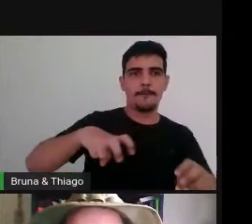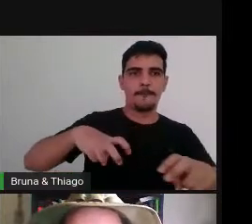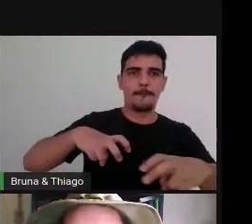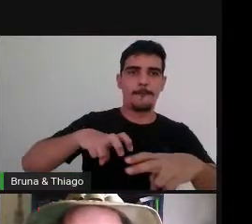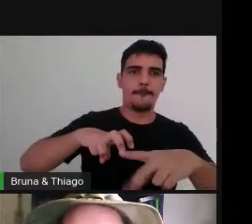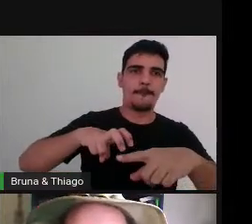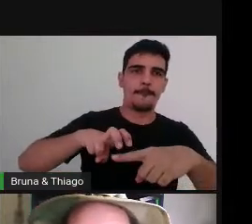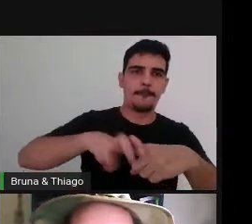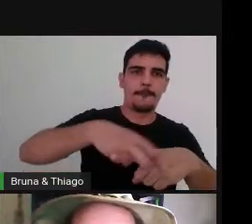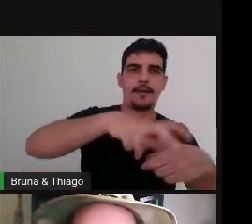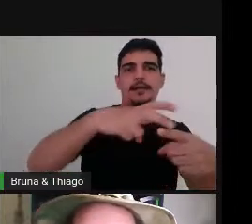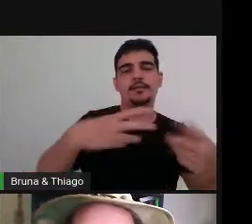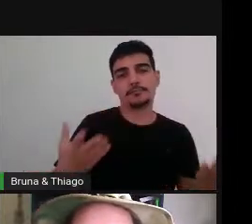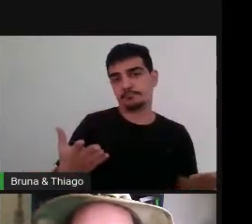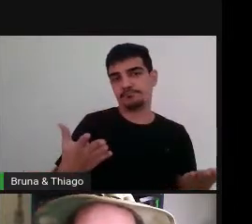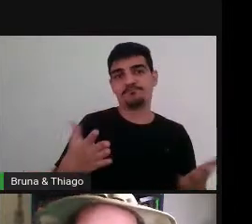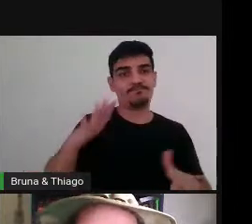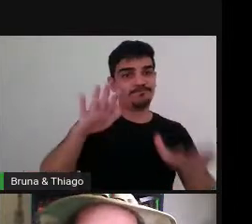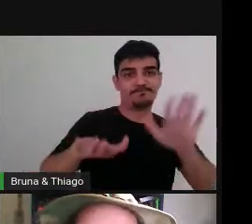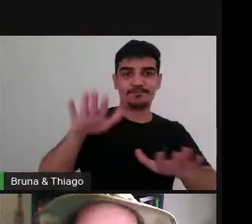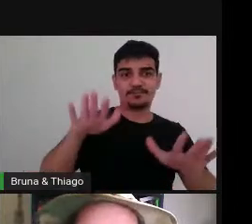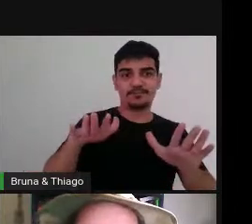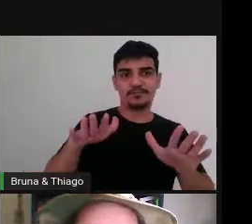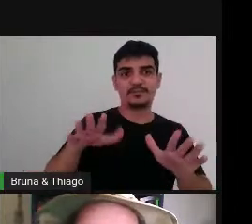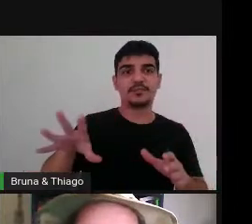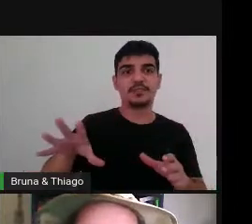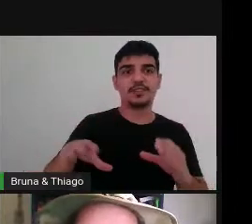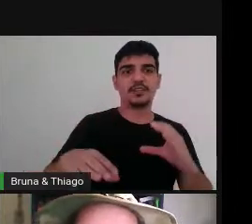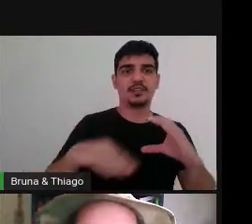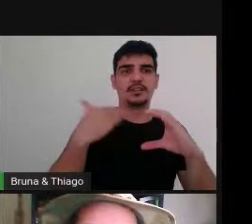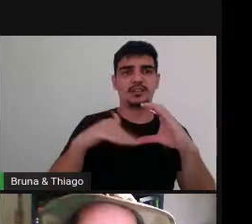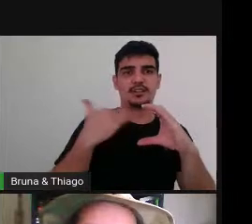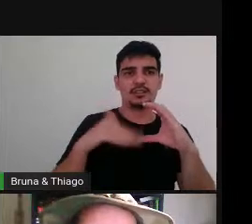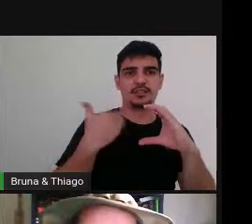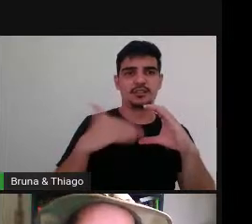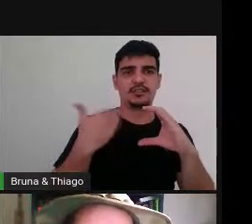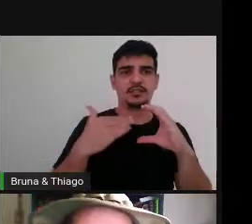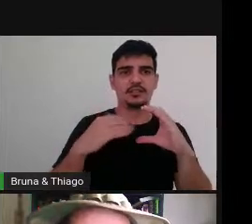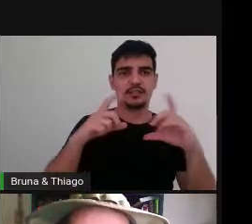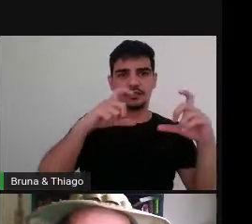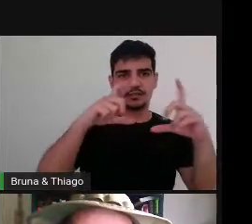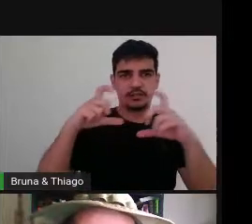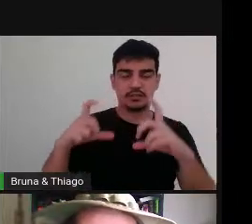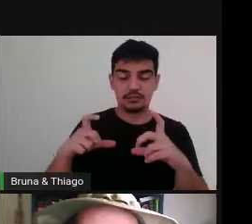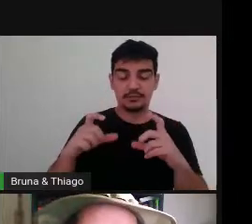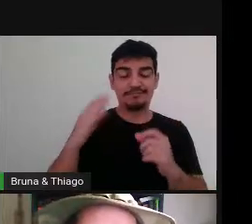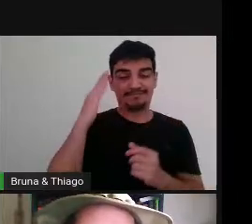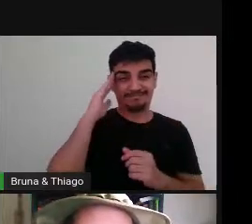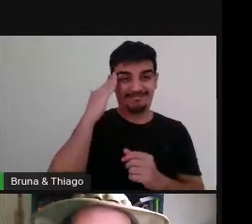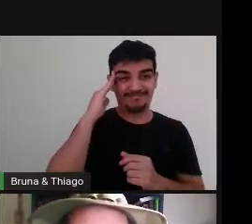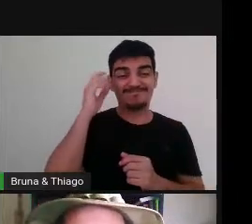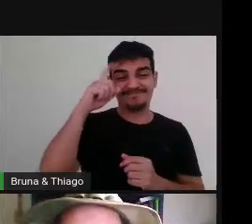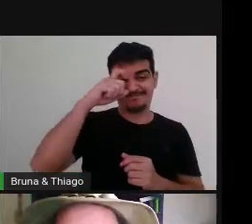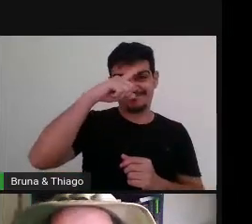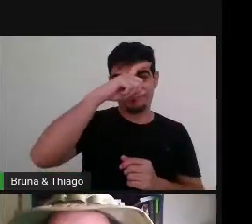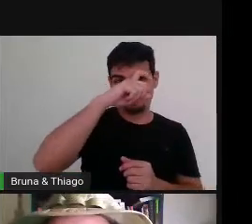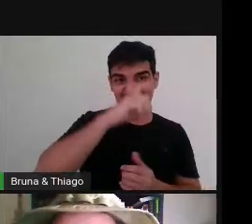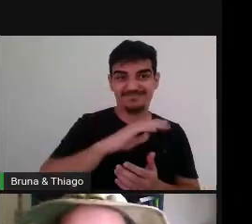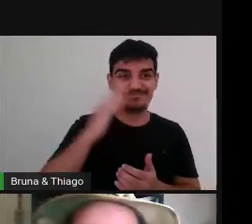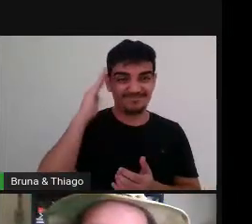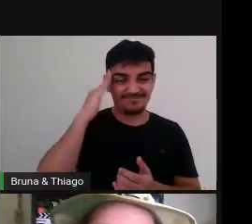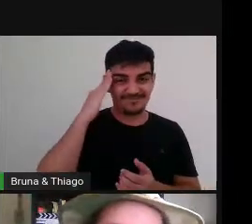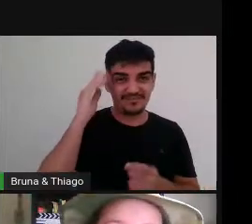Mas às vezes a gente recebe umas fotos que dão dor de cabeça, tá? É difícil a identificação, às vezes